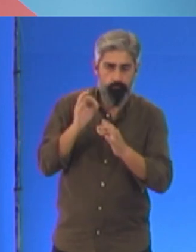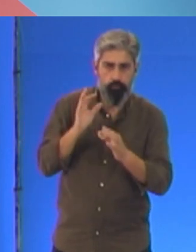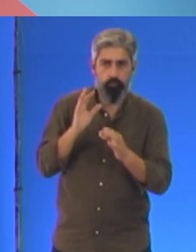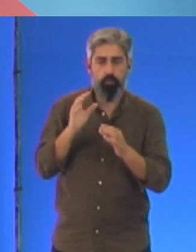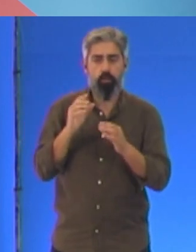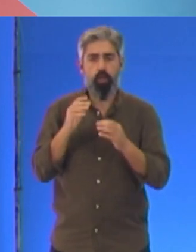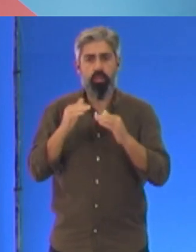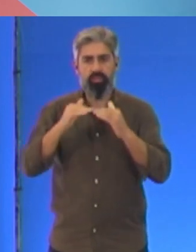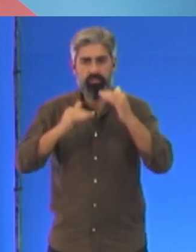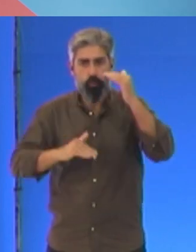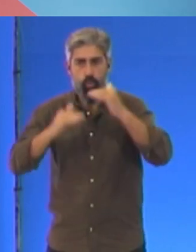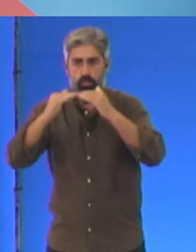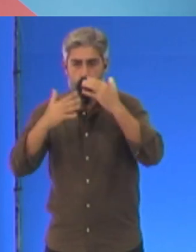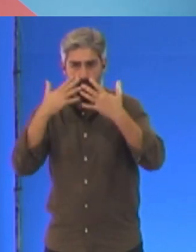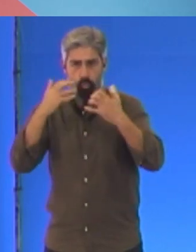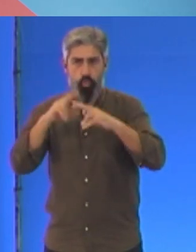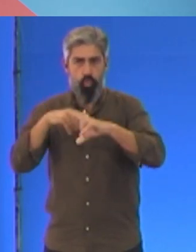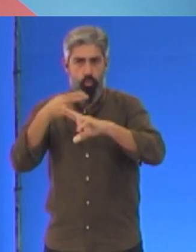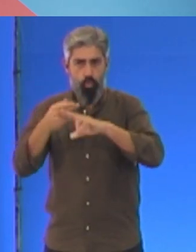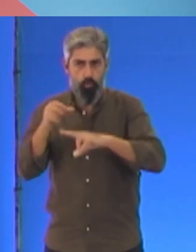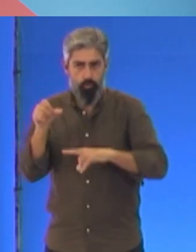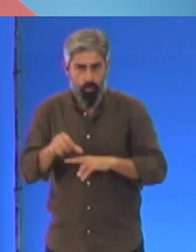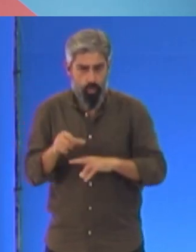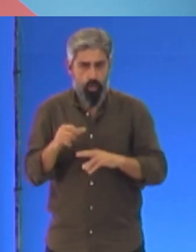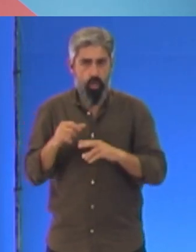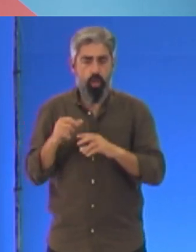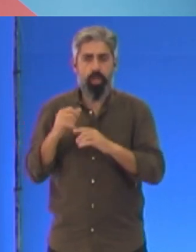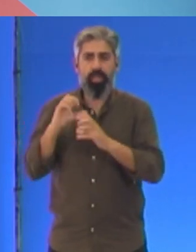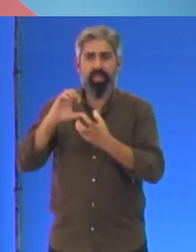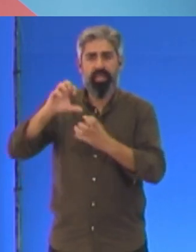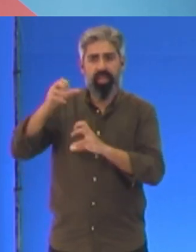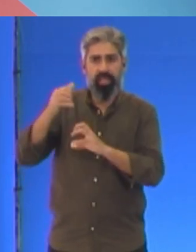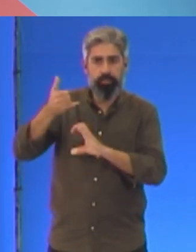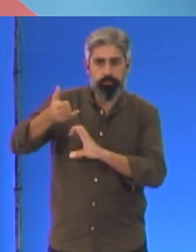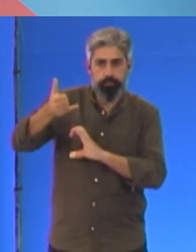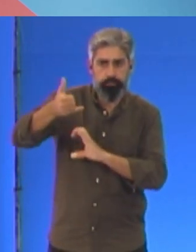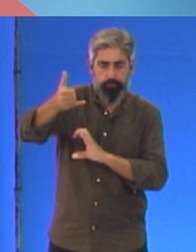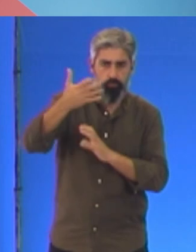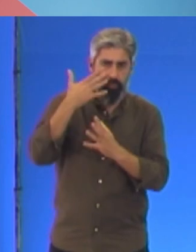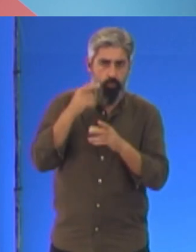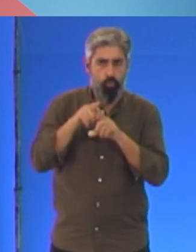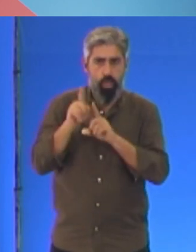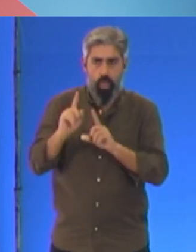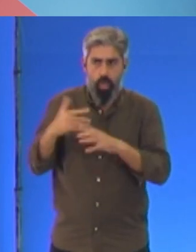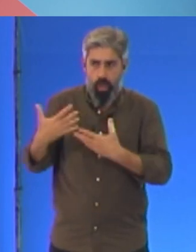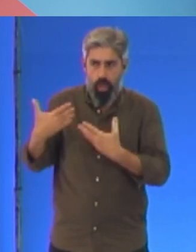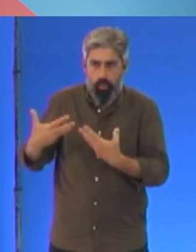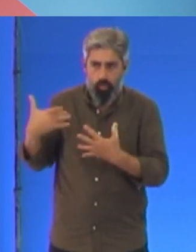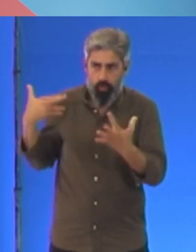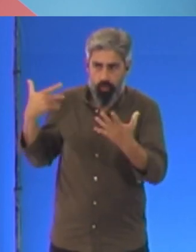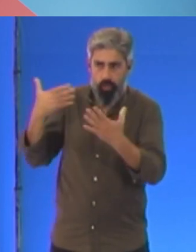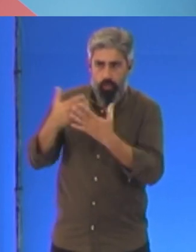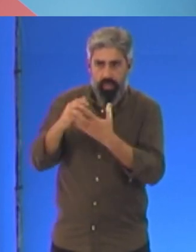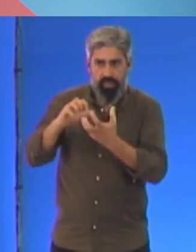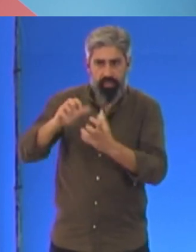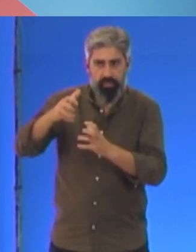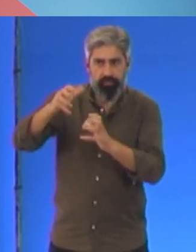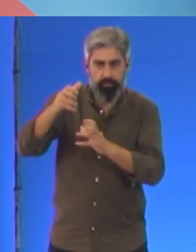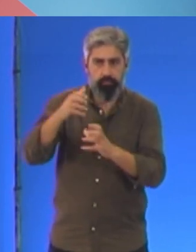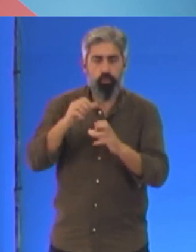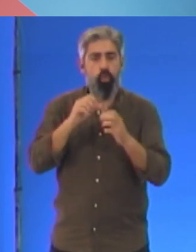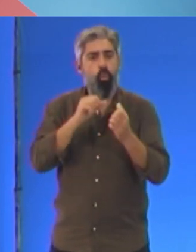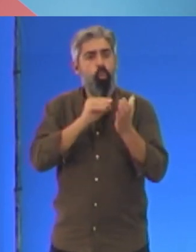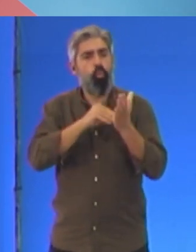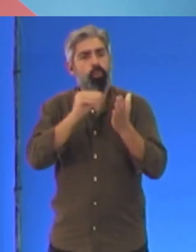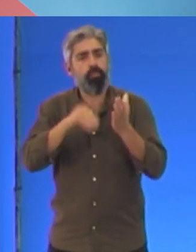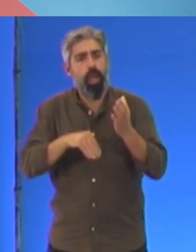desigualdades a sucessão de crises é uma política em si em cada crise o velho contrato